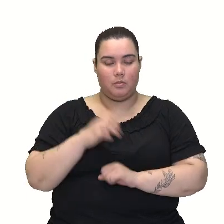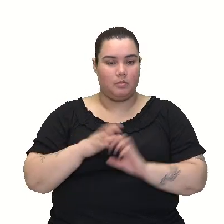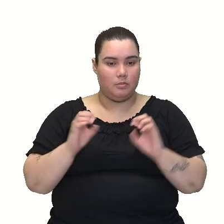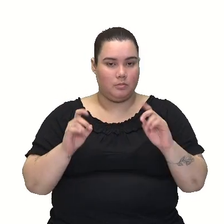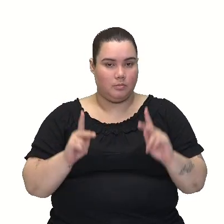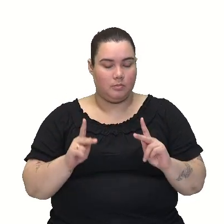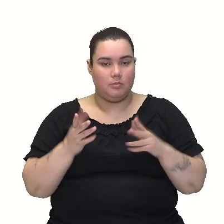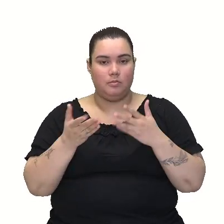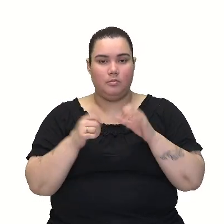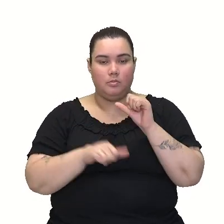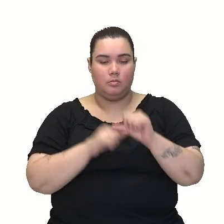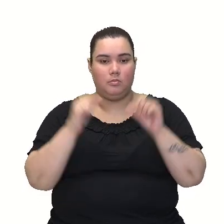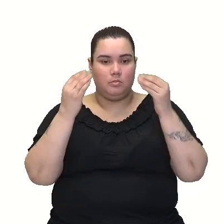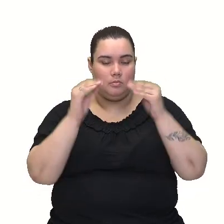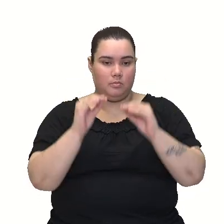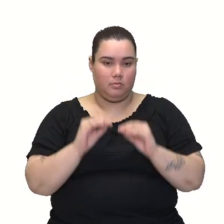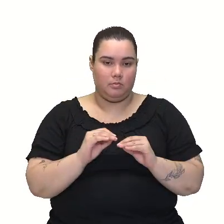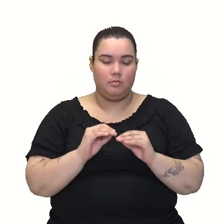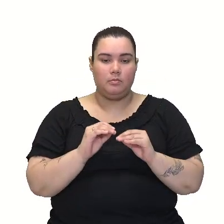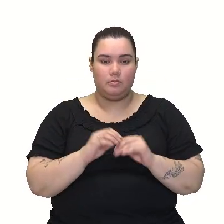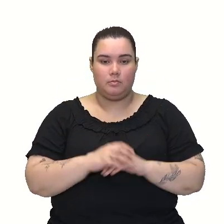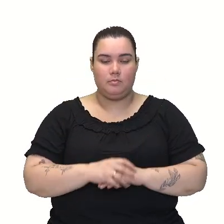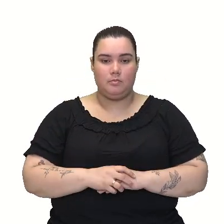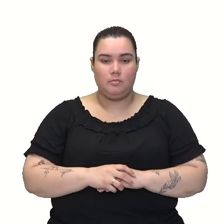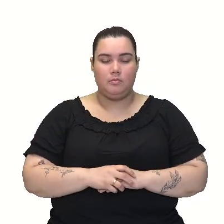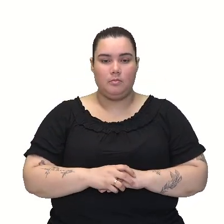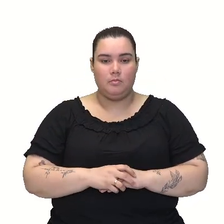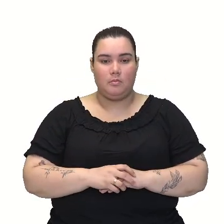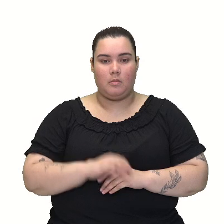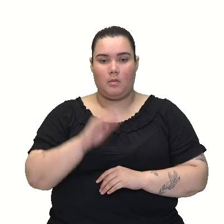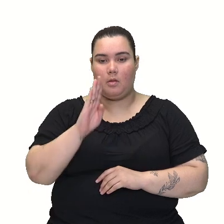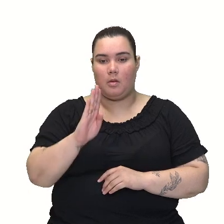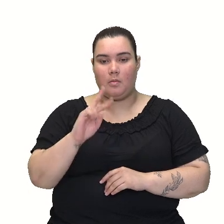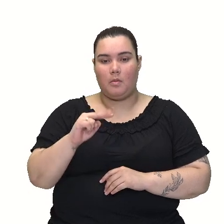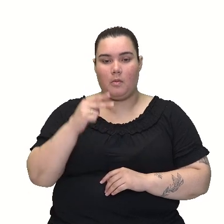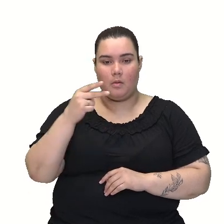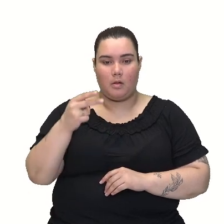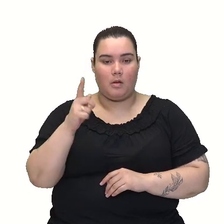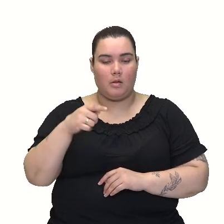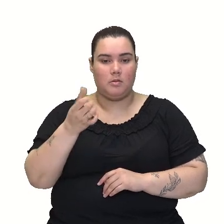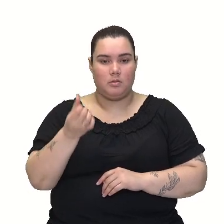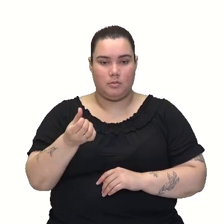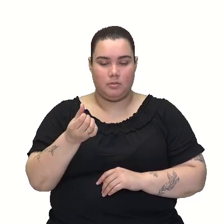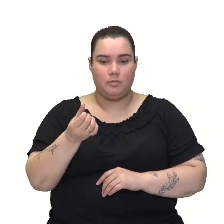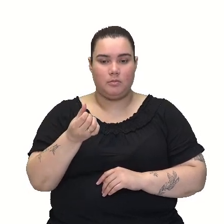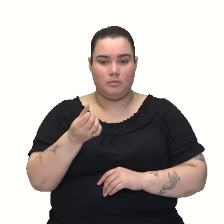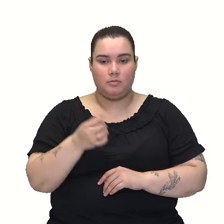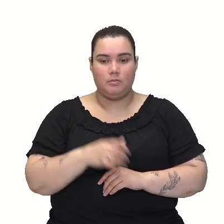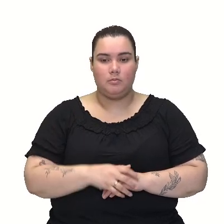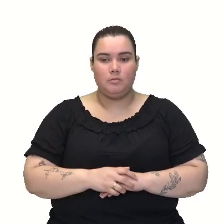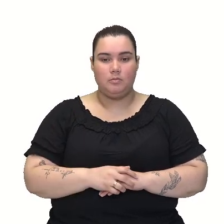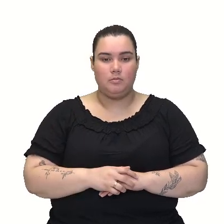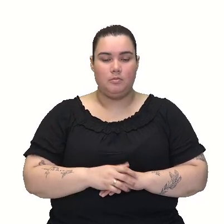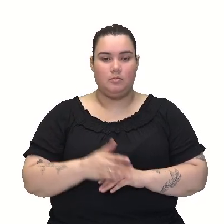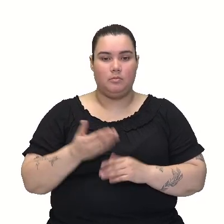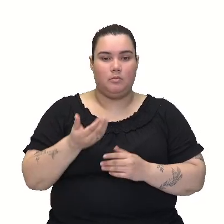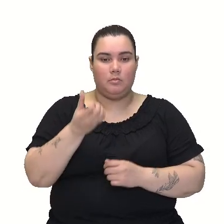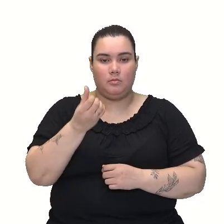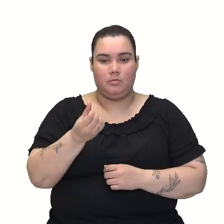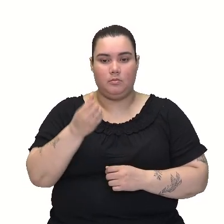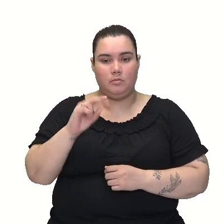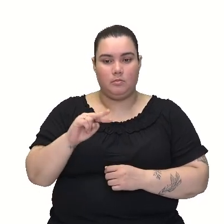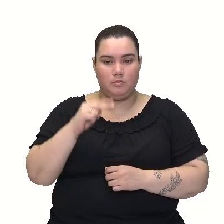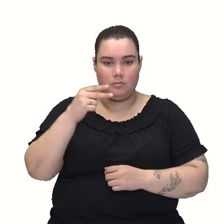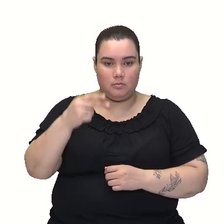vamos substituir aí os valores. B ao quadrado, B é 6, né? Então, 6 ao